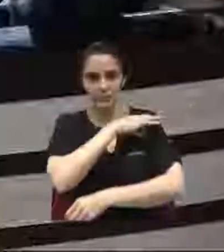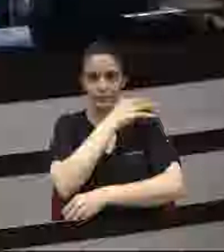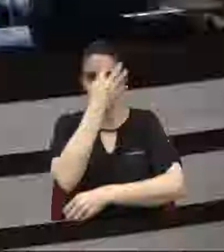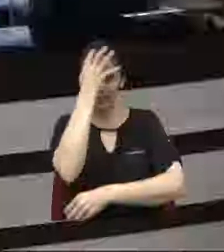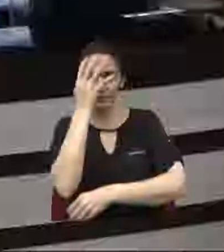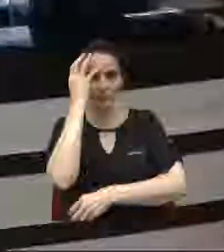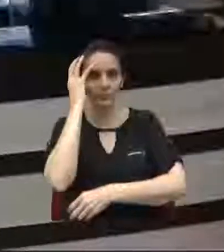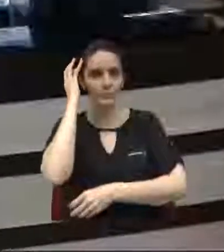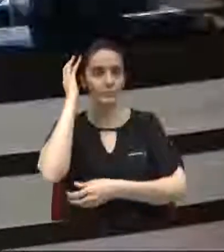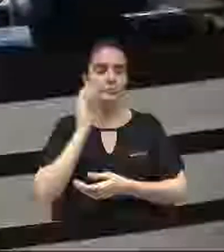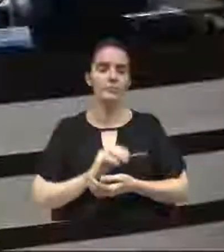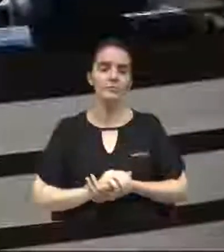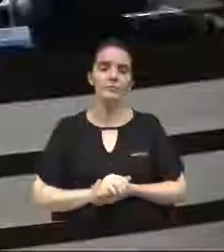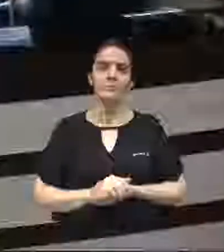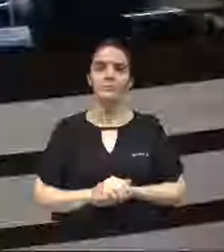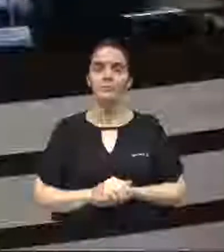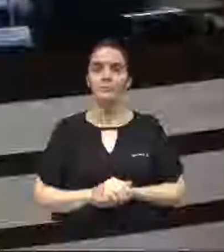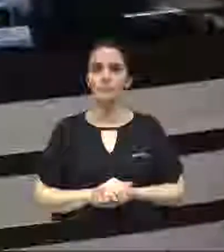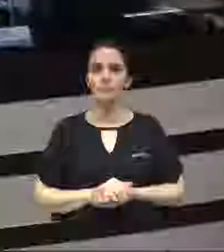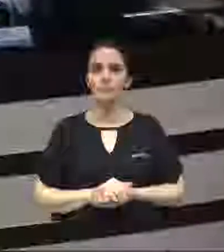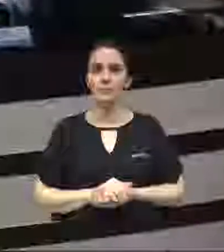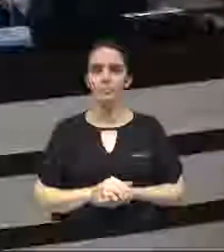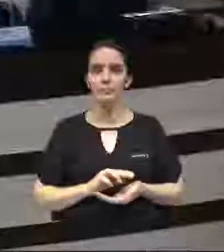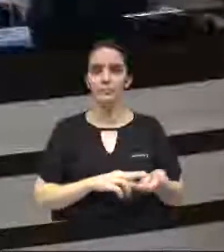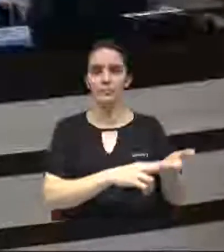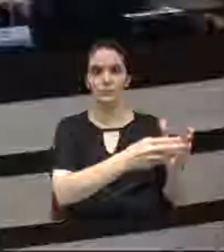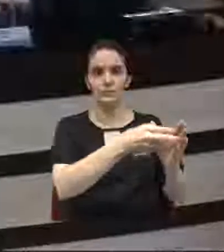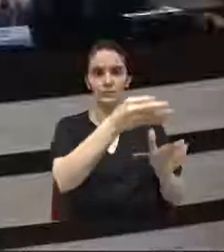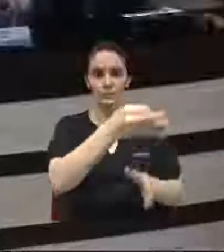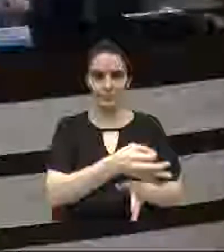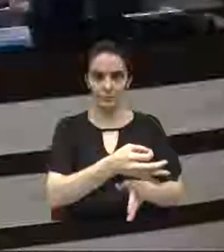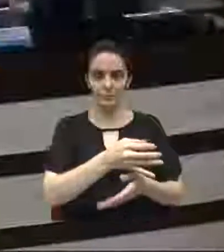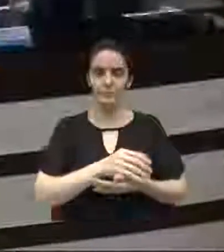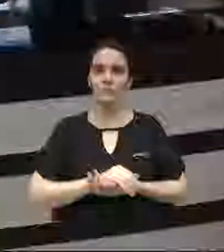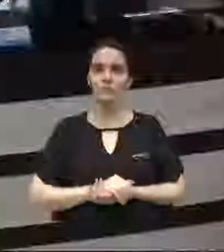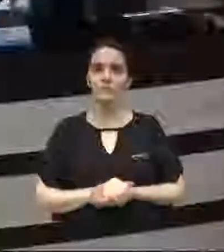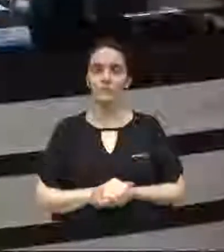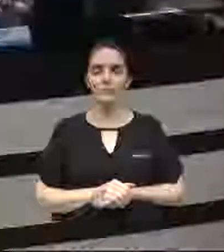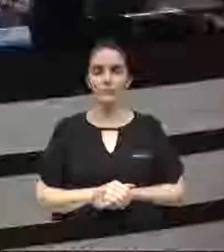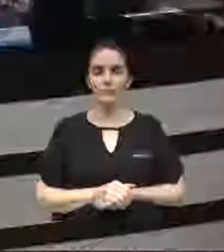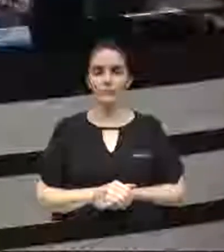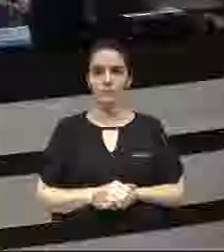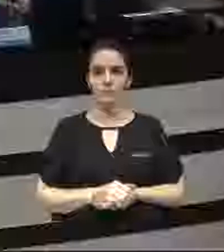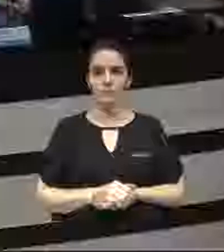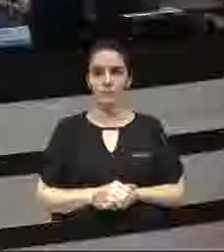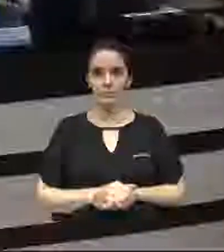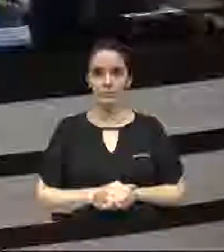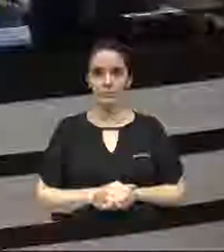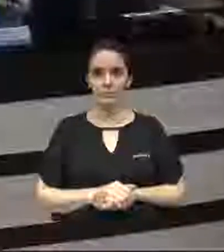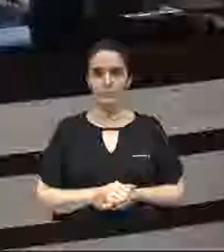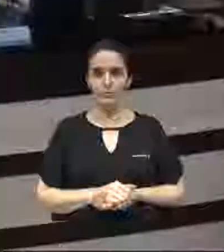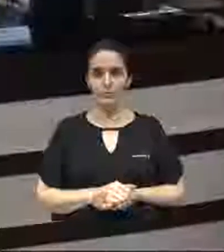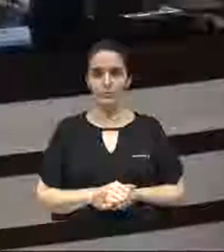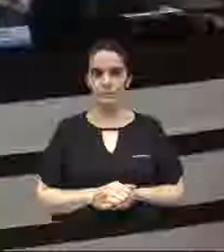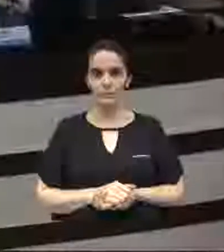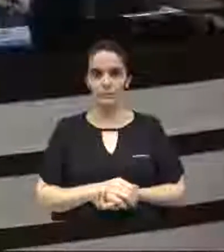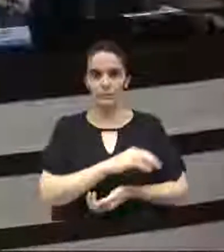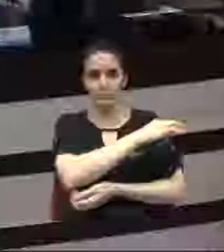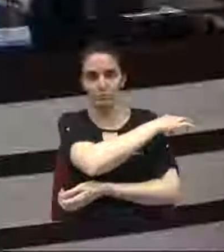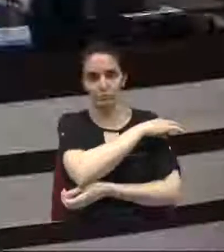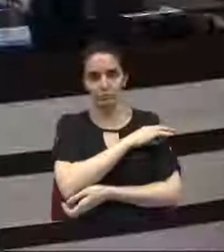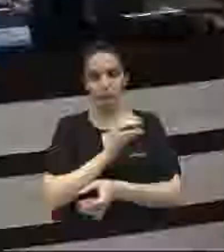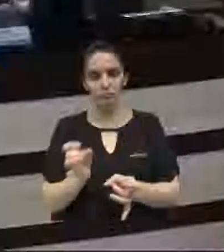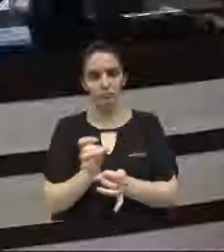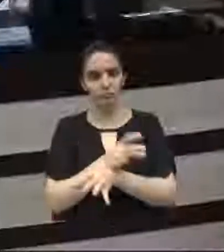prefeito municipal. Encaminhe-se às comissões competentes. Não há mais matéria do Executivo, senhor